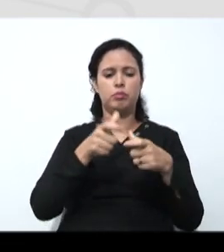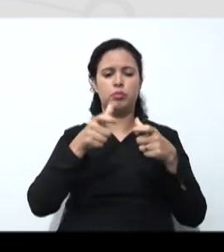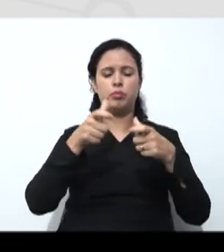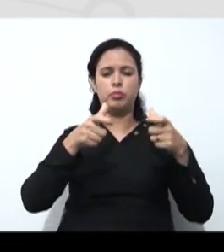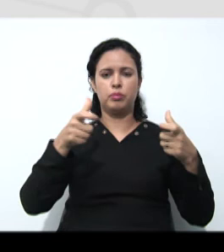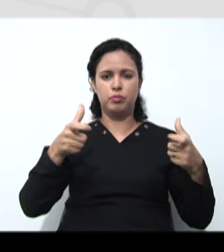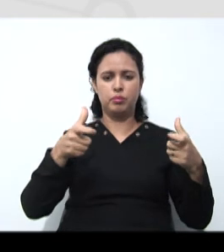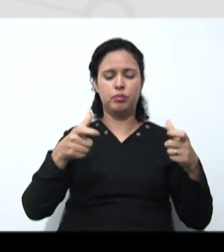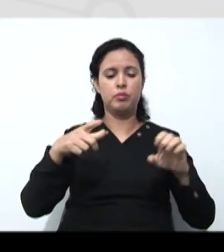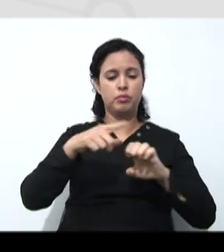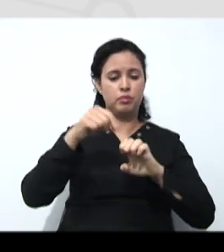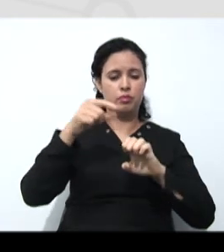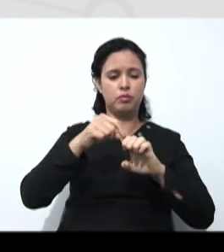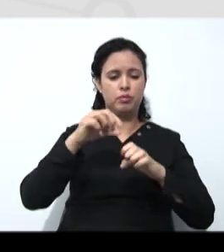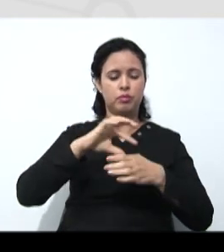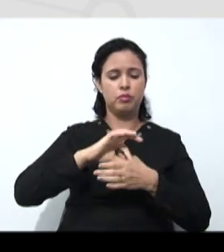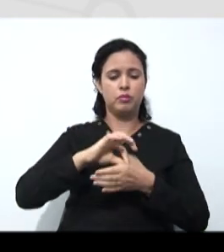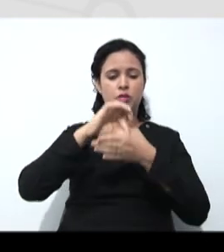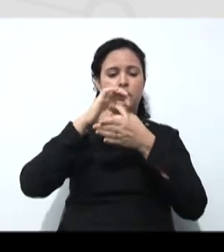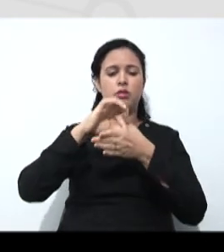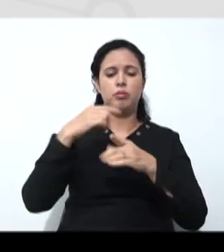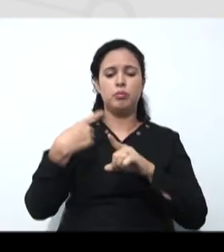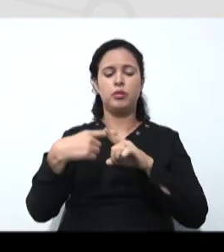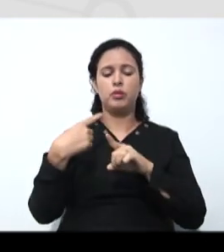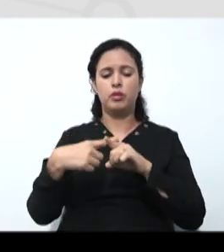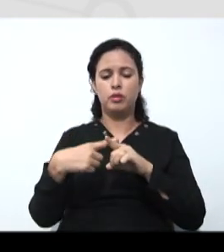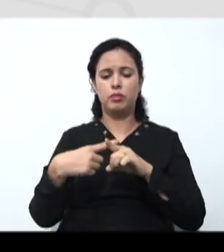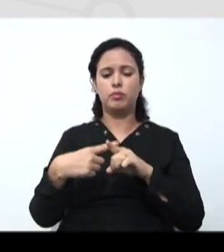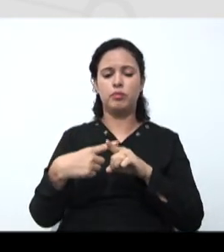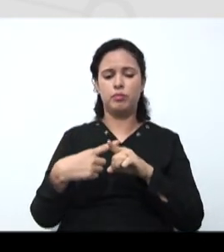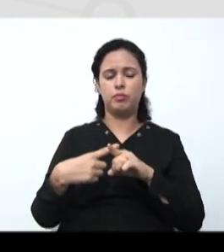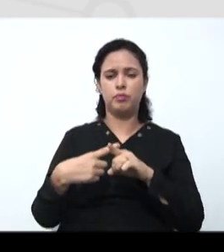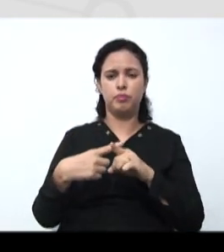destacou, pois além de contribuir com a limpeza da cidade,